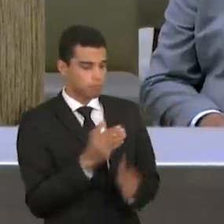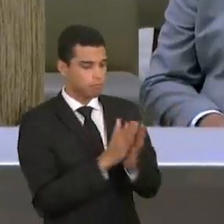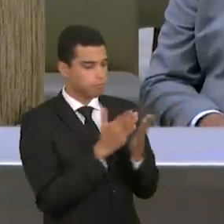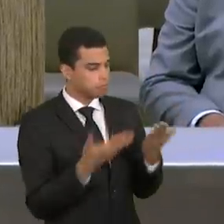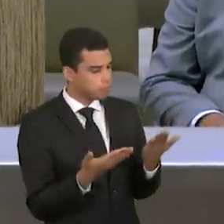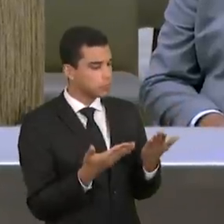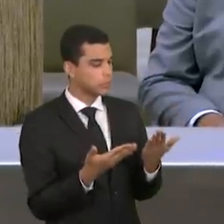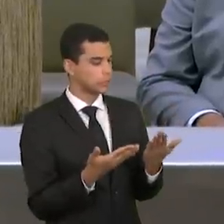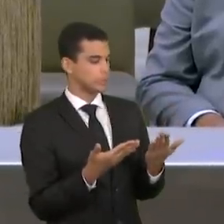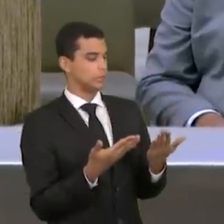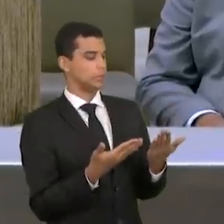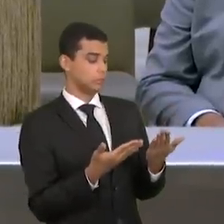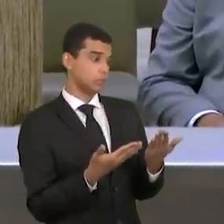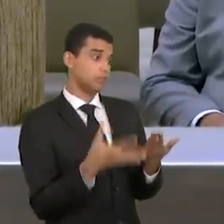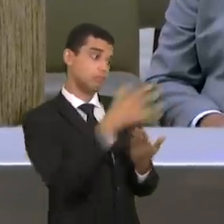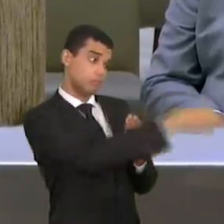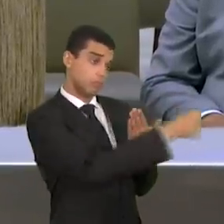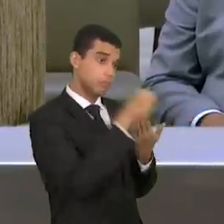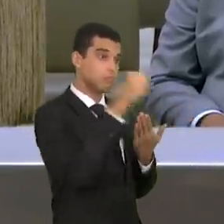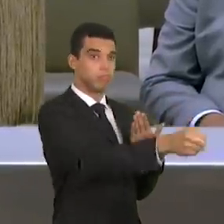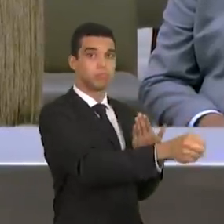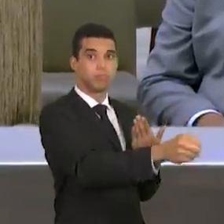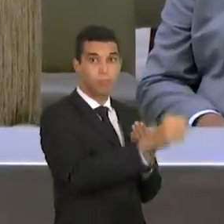um abraço em Urias e dizer: cabra macho,